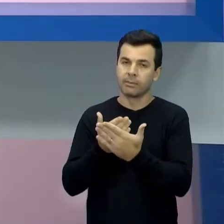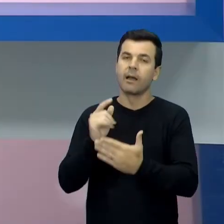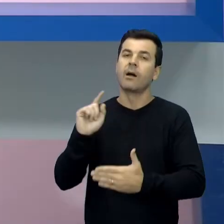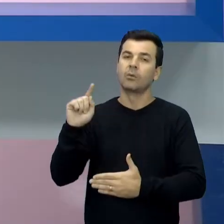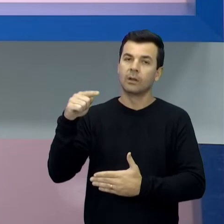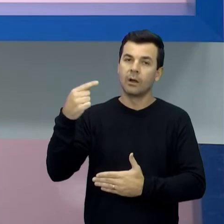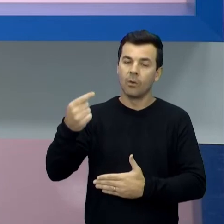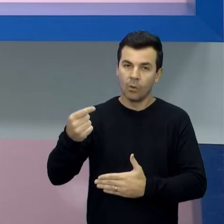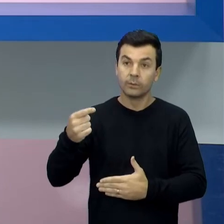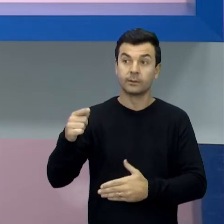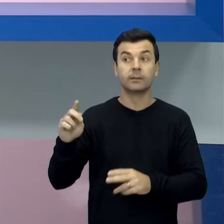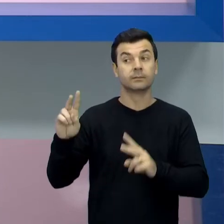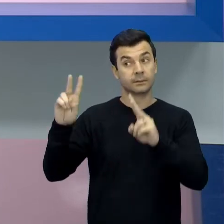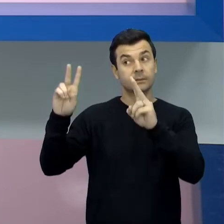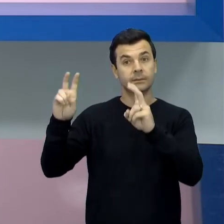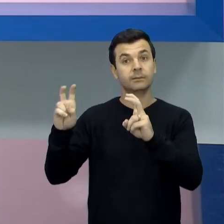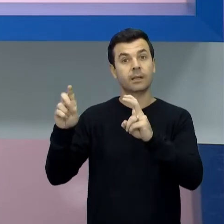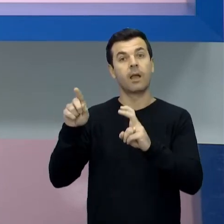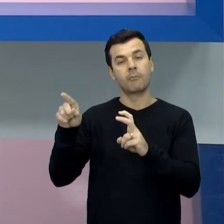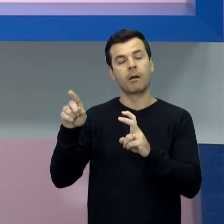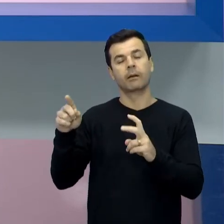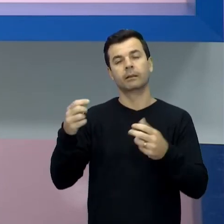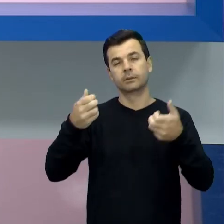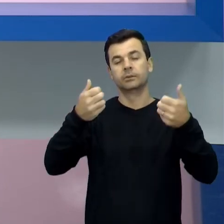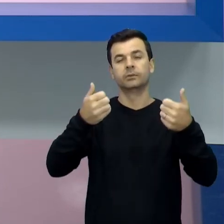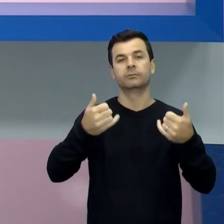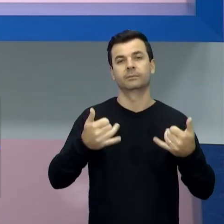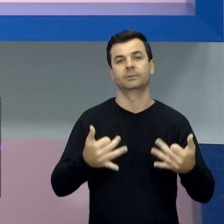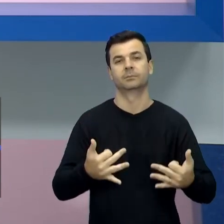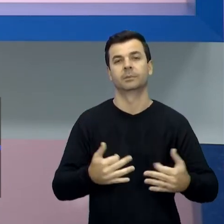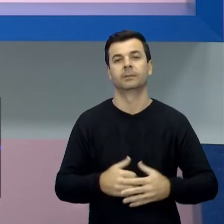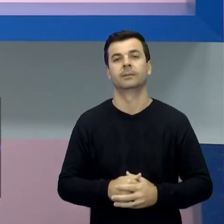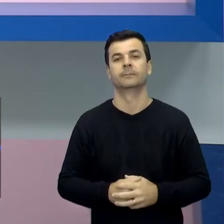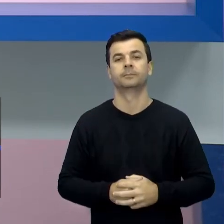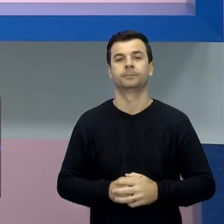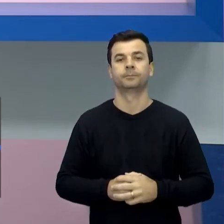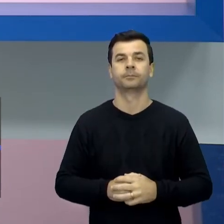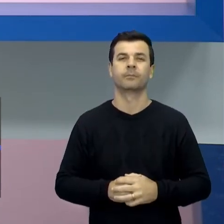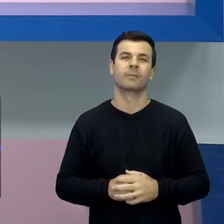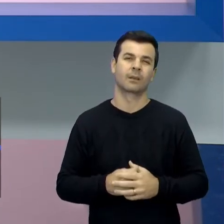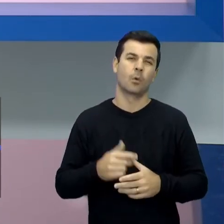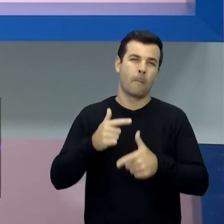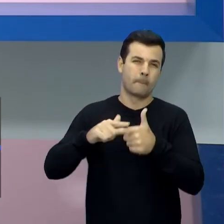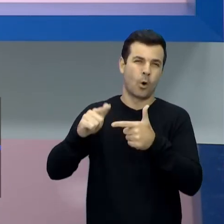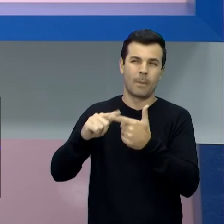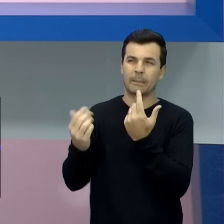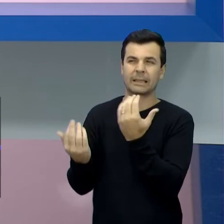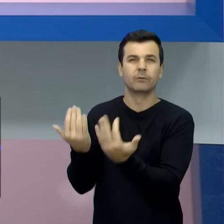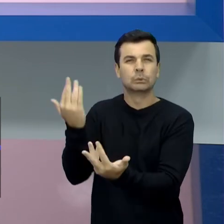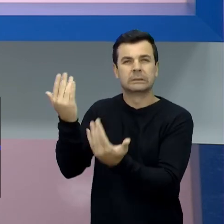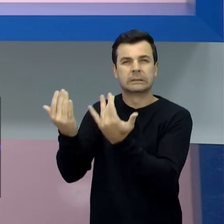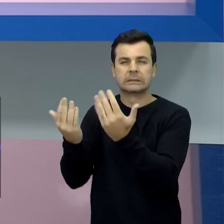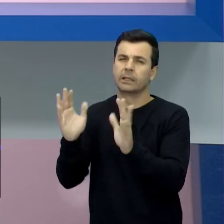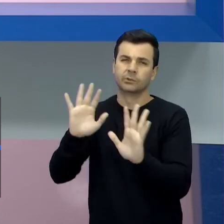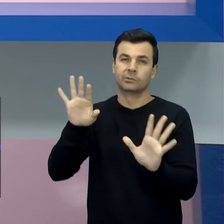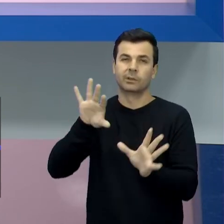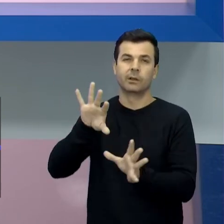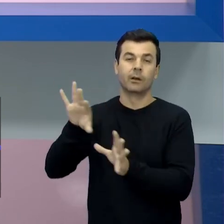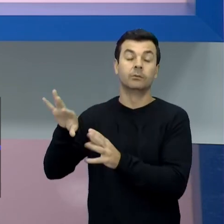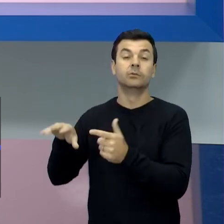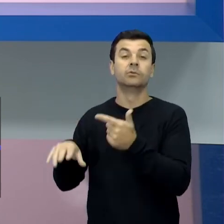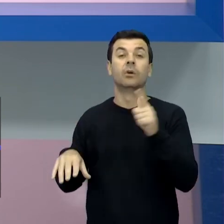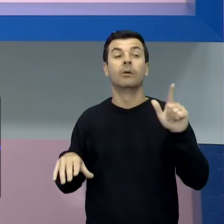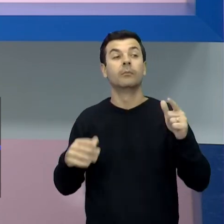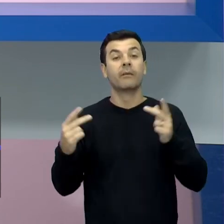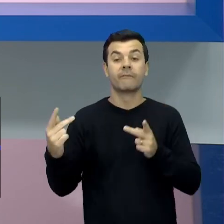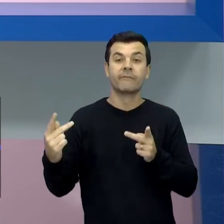vai falar sobre o Museu Nacional, né? Não a parte do incêndio, né? Mas a gente vai ver, fazer uma visita